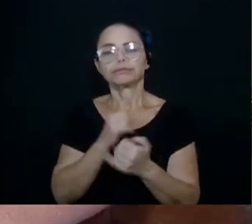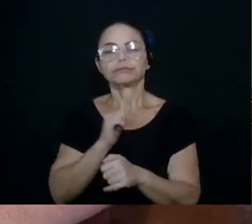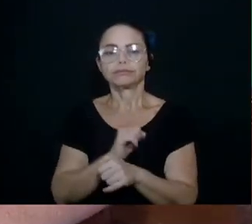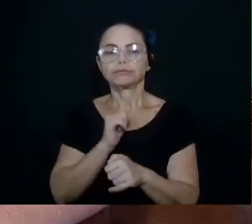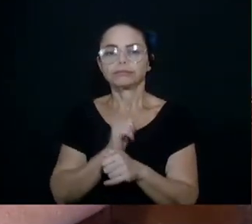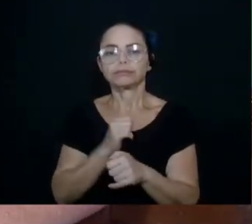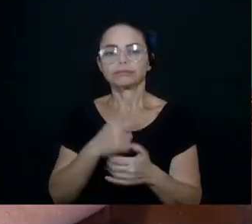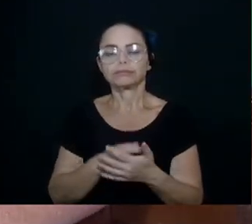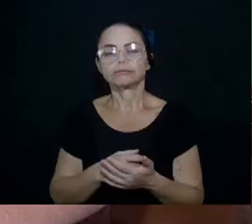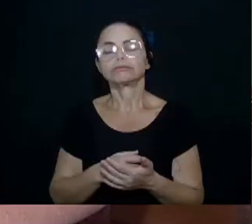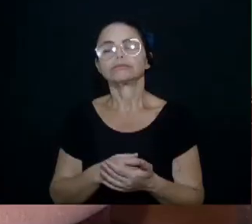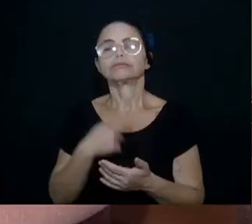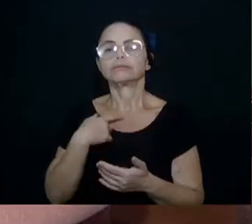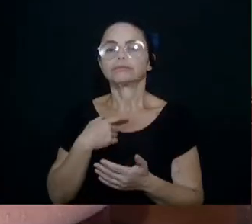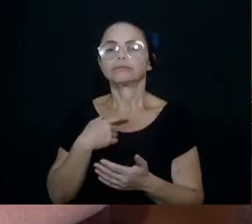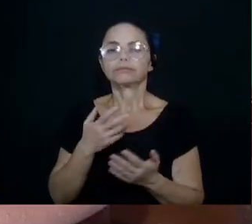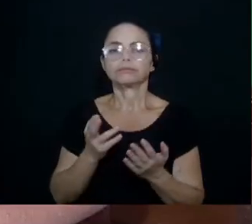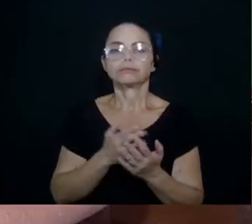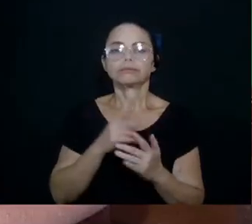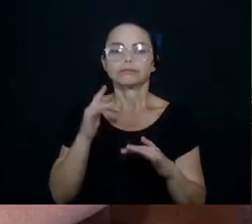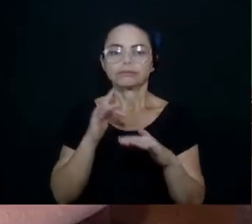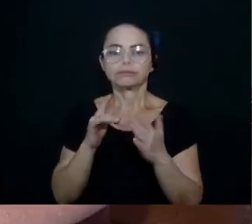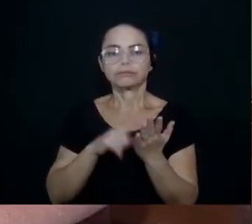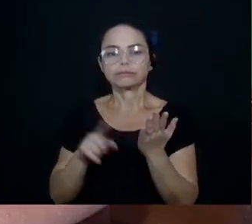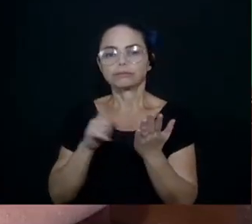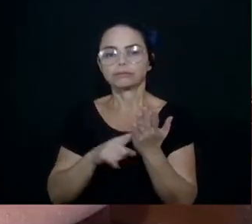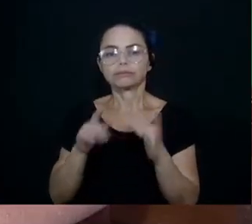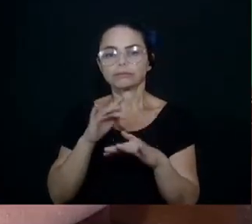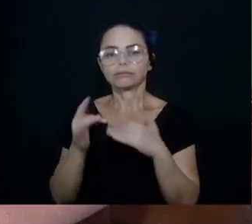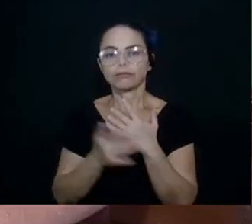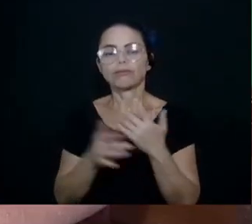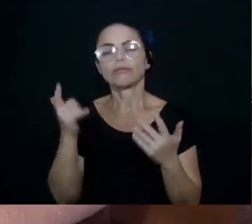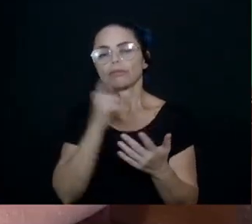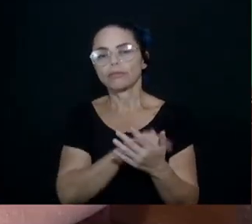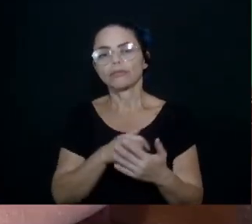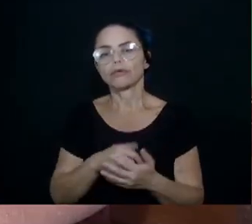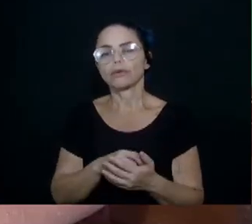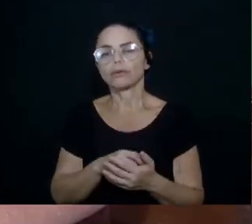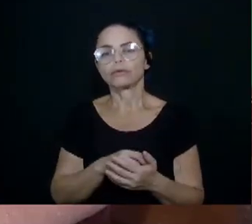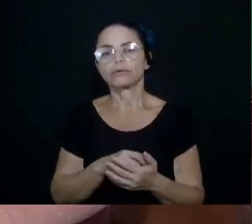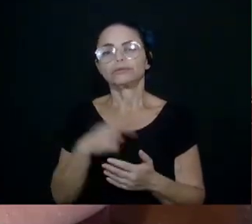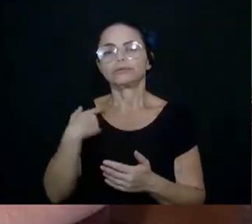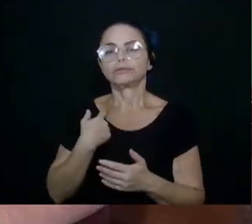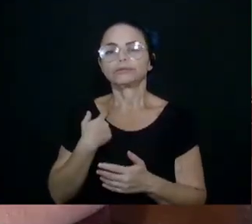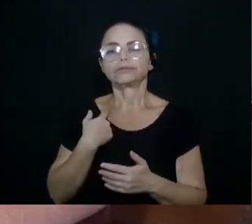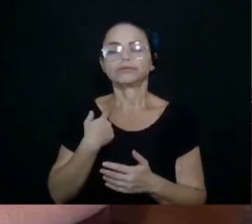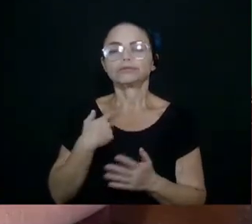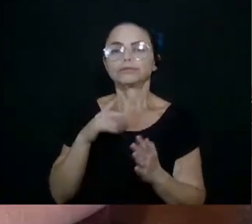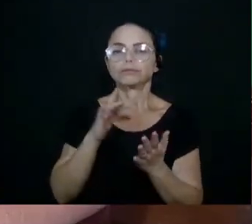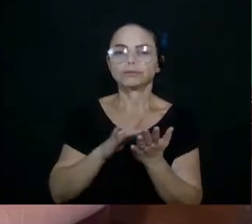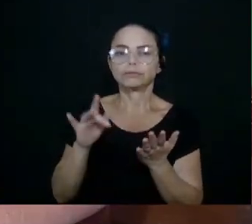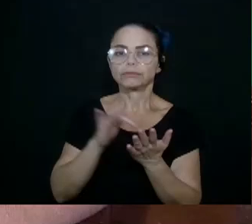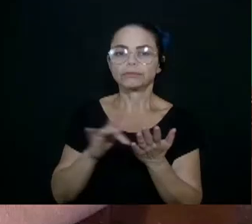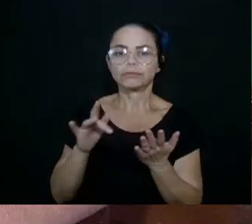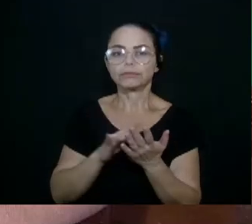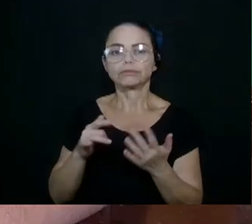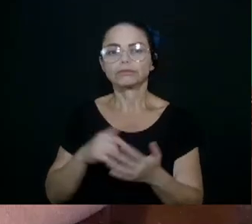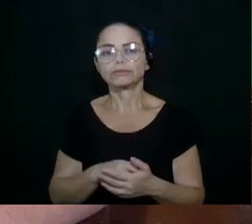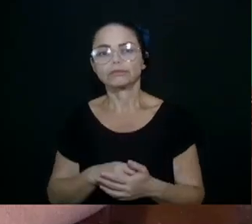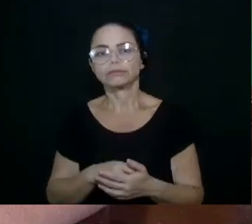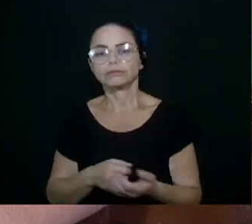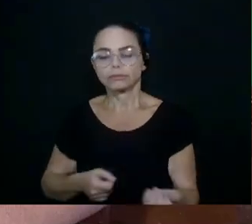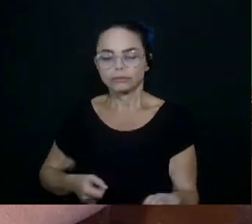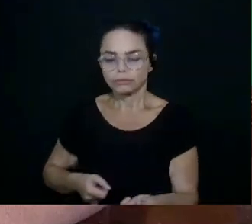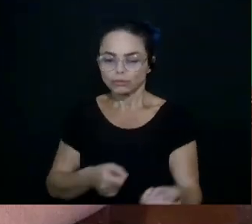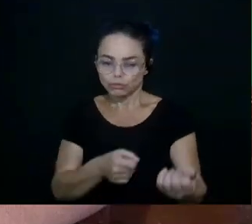mundo acaba vendo rede social e aqui você consegue tirar um pouco esse cliente da rede social e viver de fato. Enquanto eu